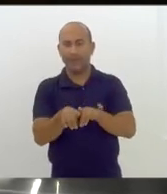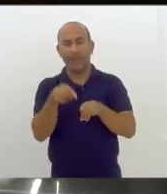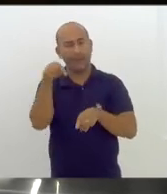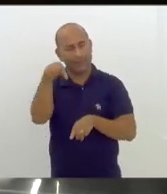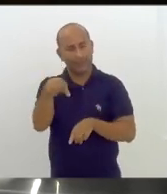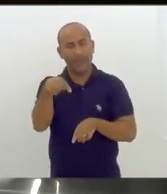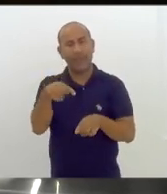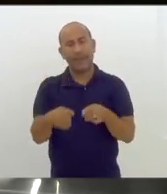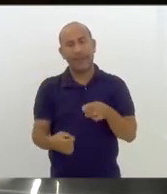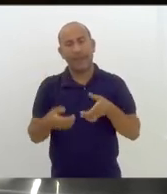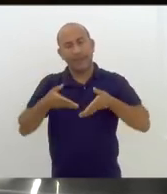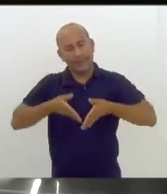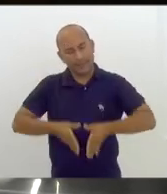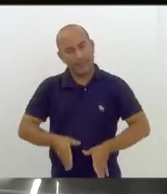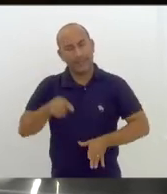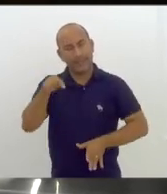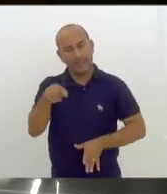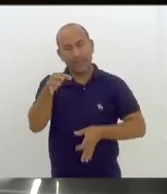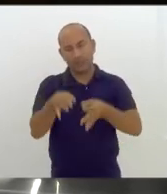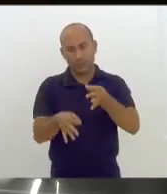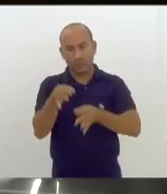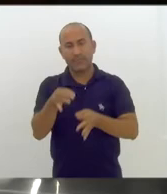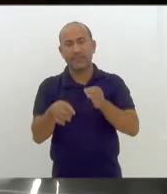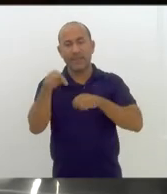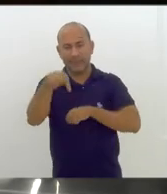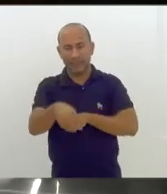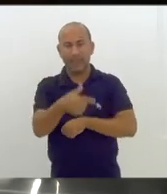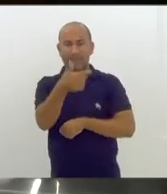nascida, criada e juíza aqui há 26 anos.